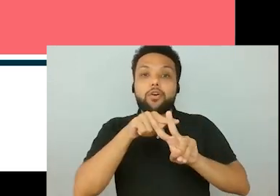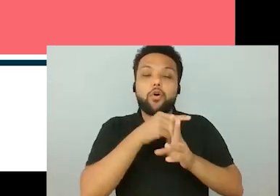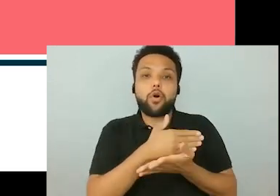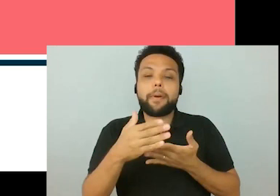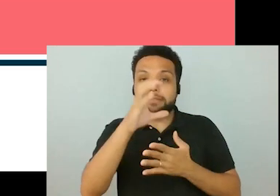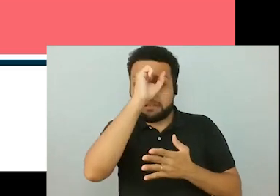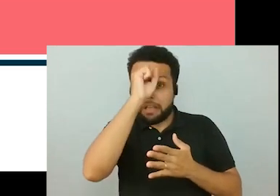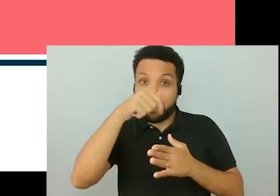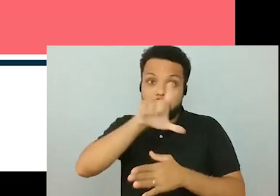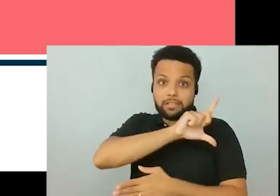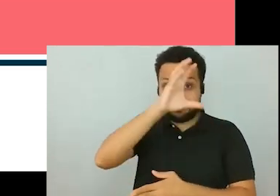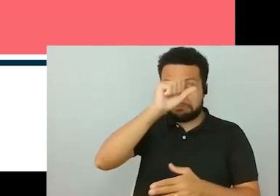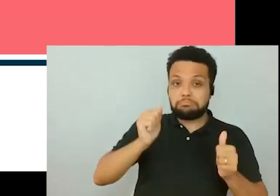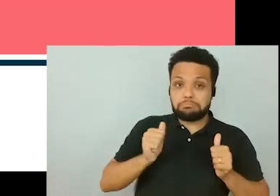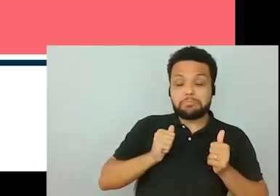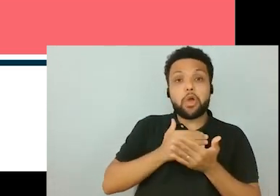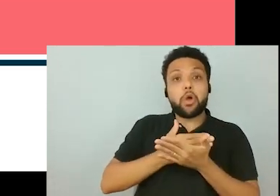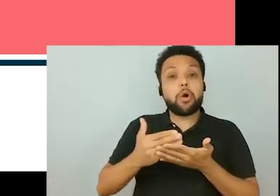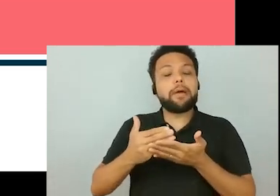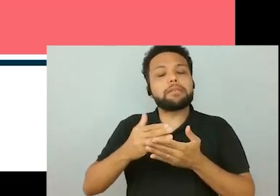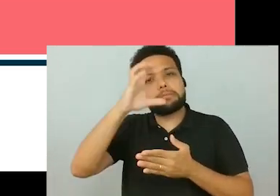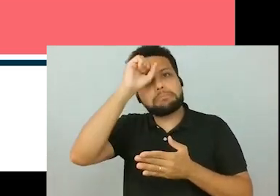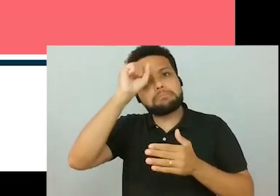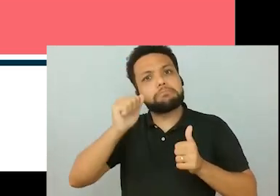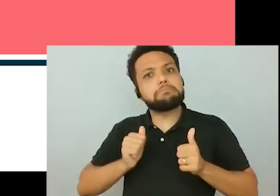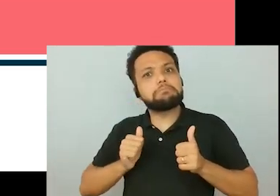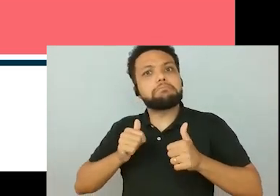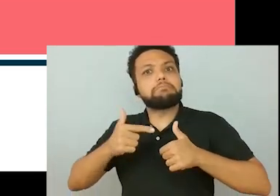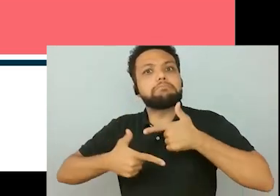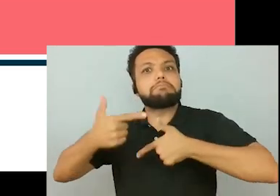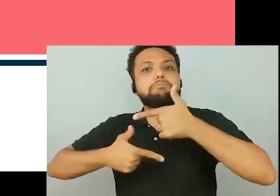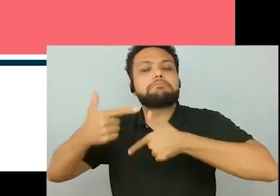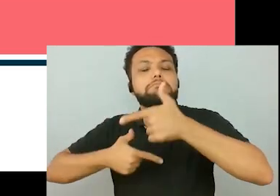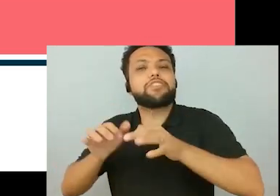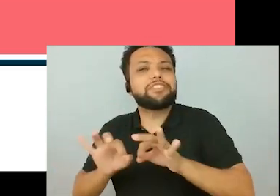conta, consegue puxar as atividades simples do iOS.